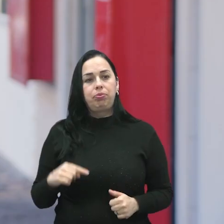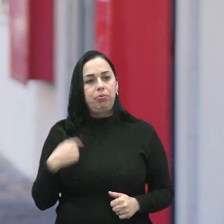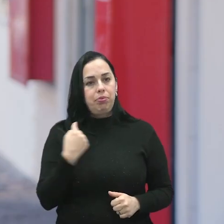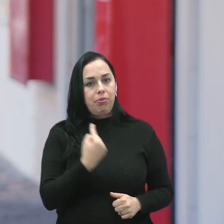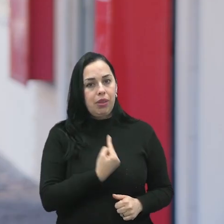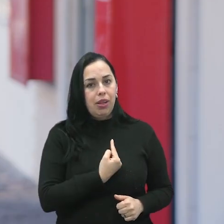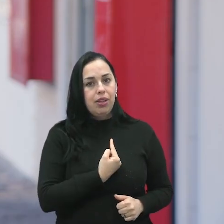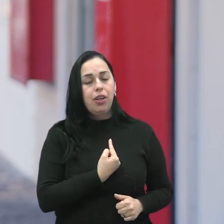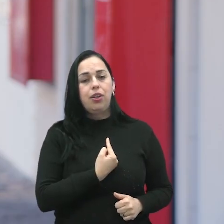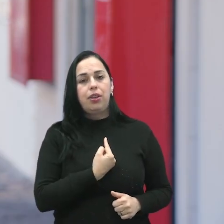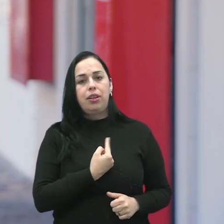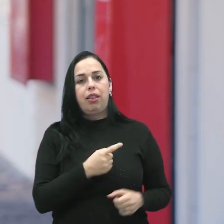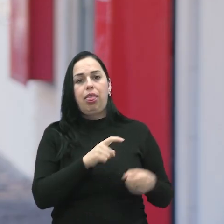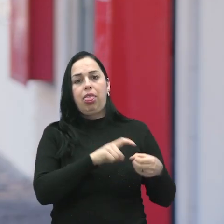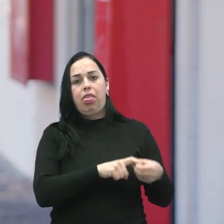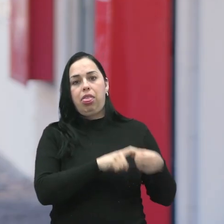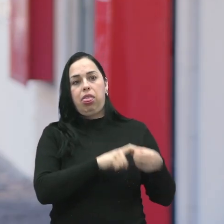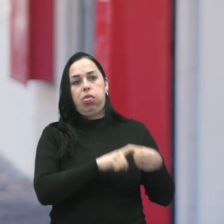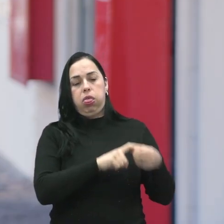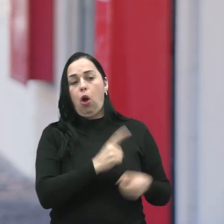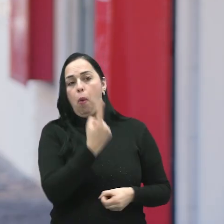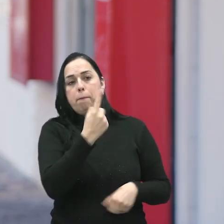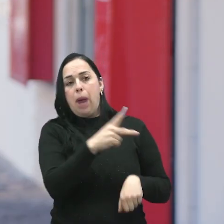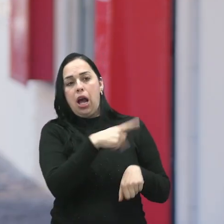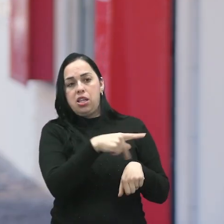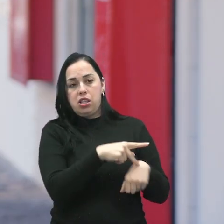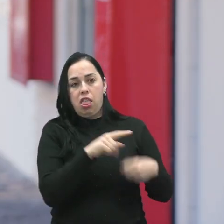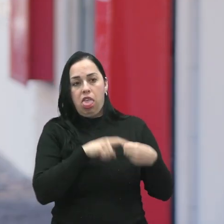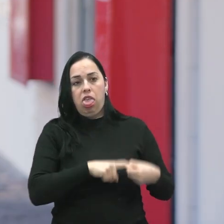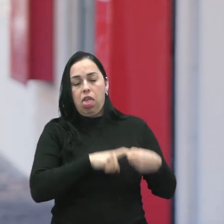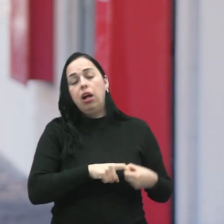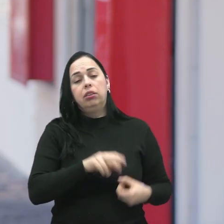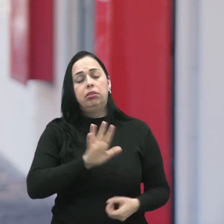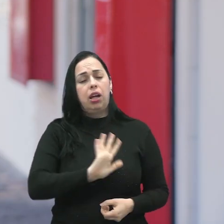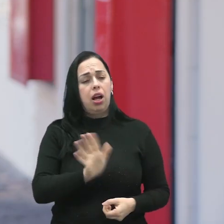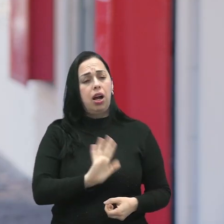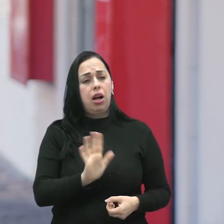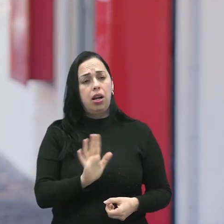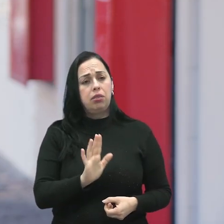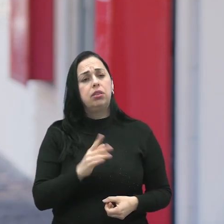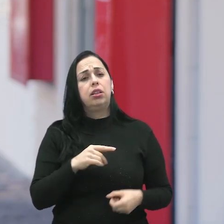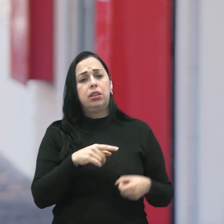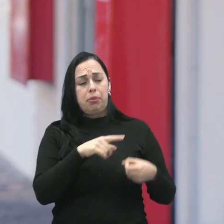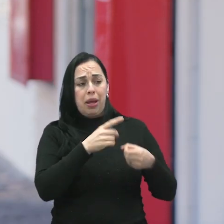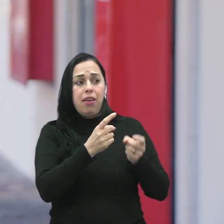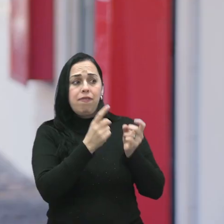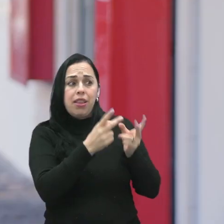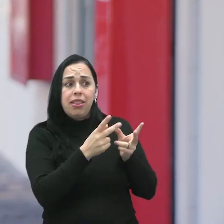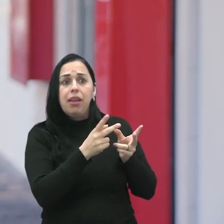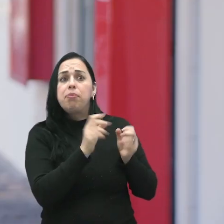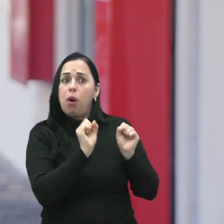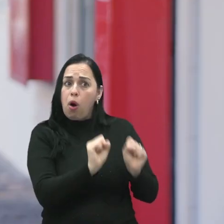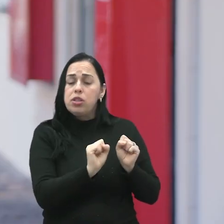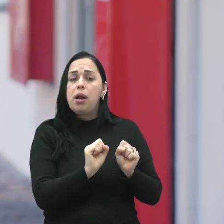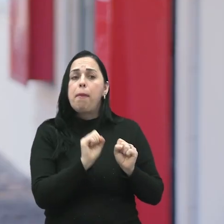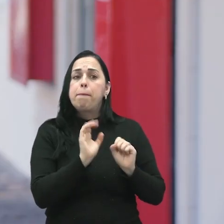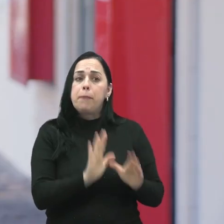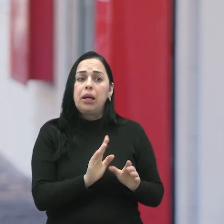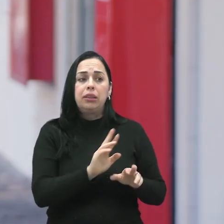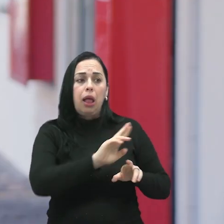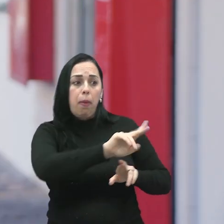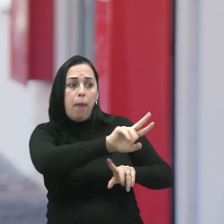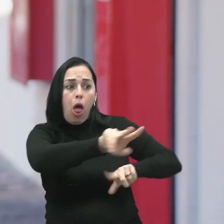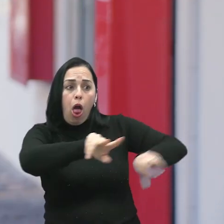não pode ficar dependente de apenas um país, né? Não que a gente deixe de vender para os Estados Unidos, não é isso. Mas você tem